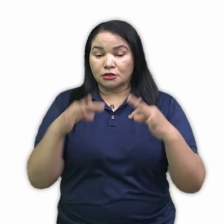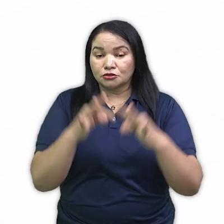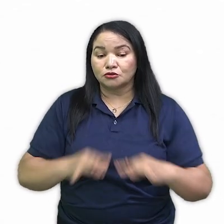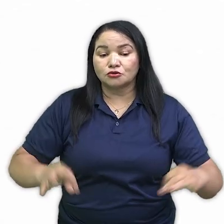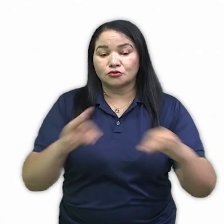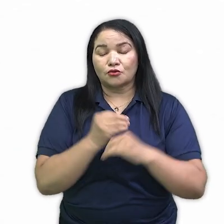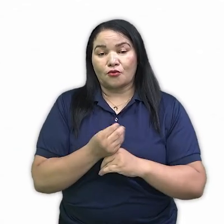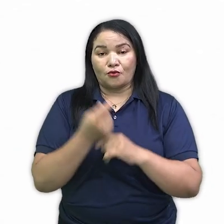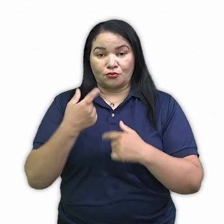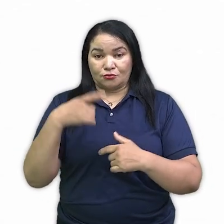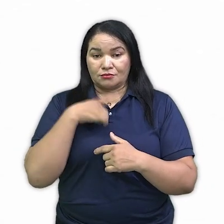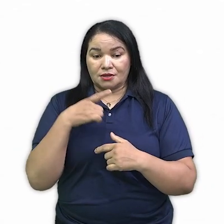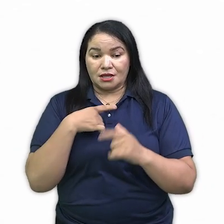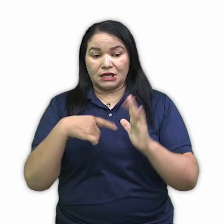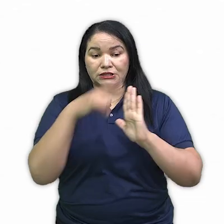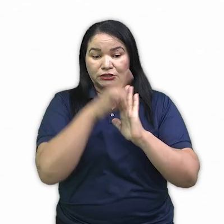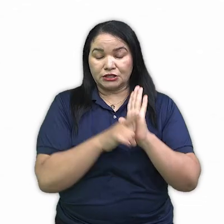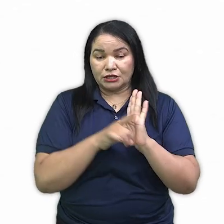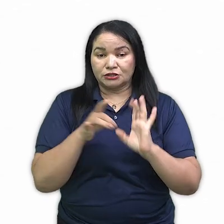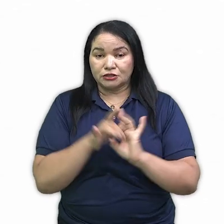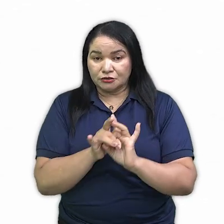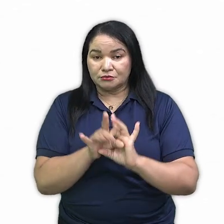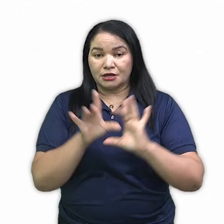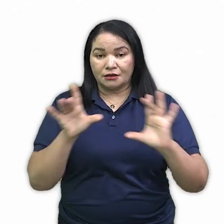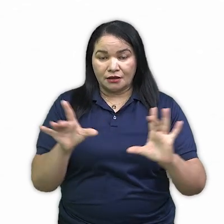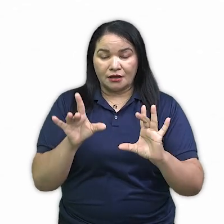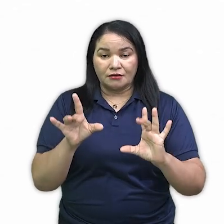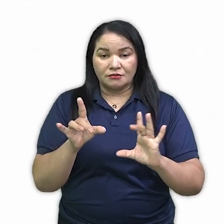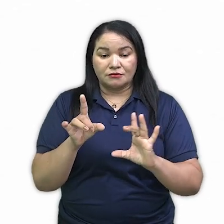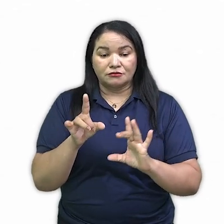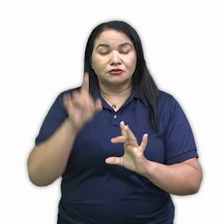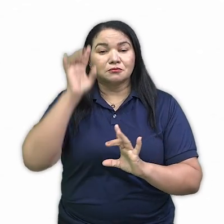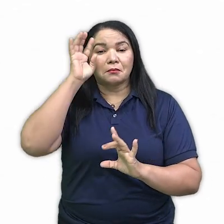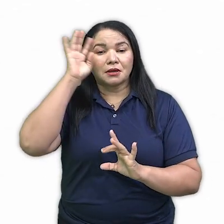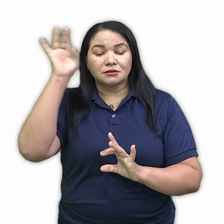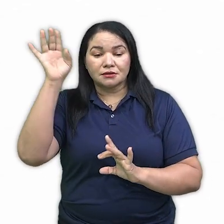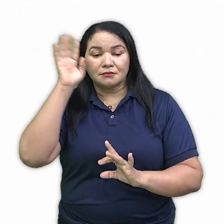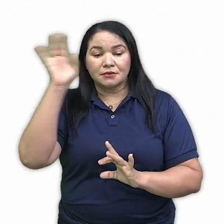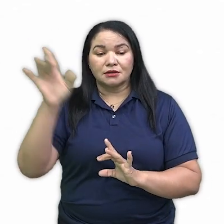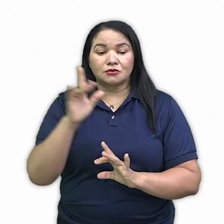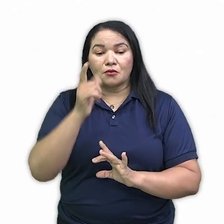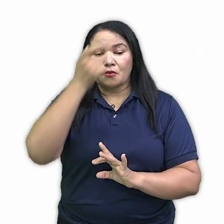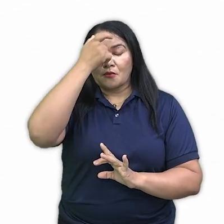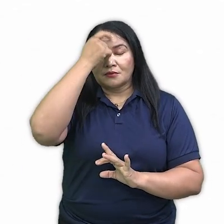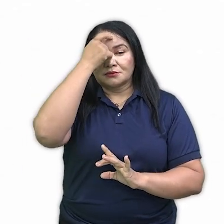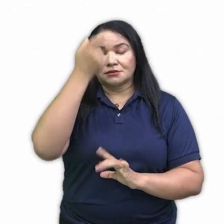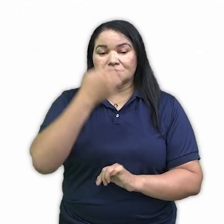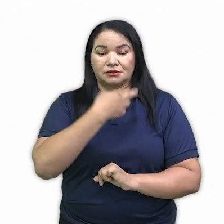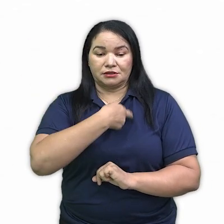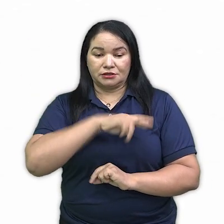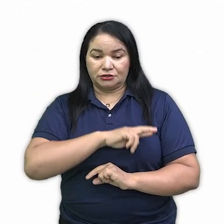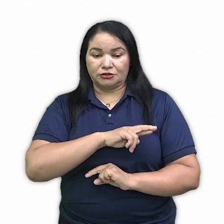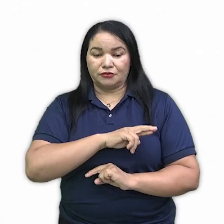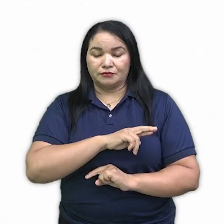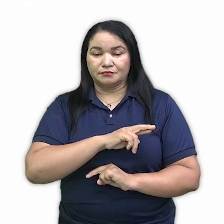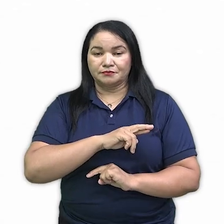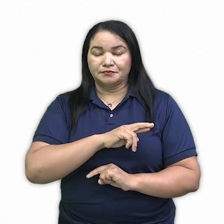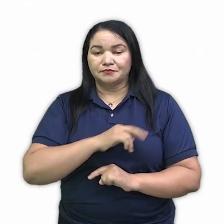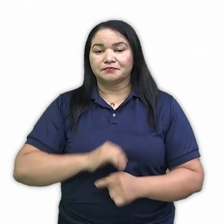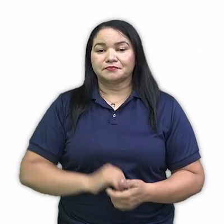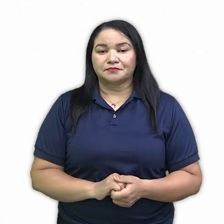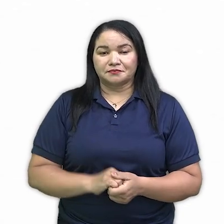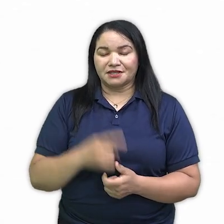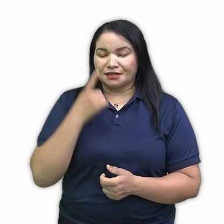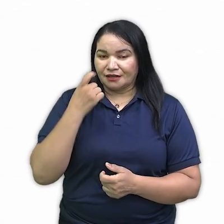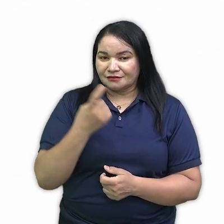ser humano tem direito à liberdade de pensamento, consciência e